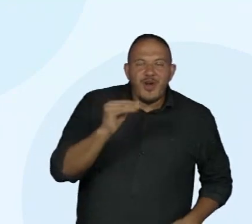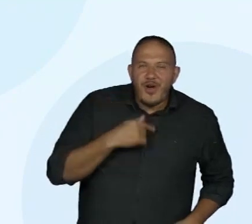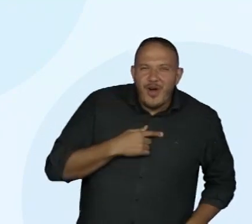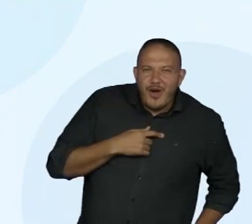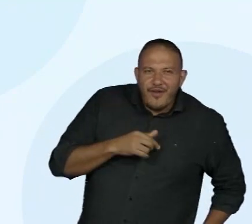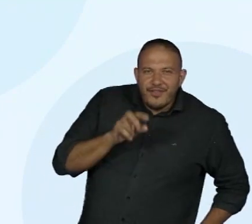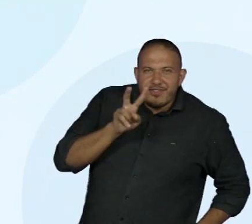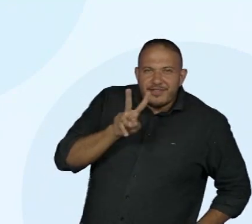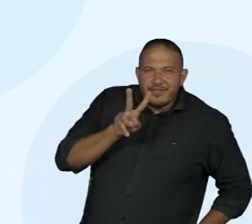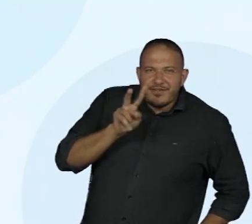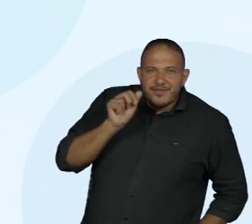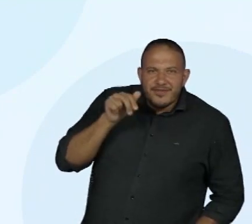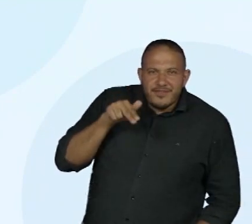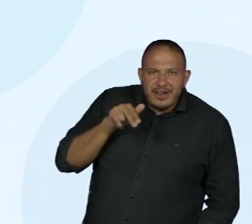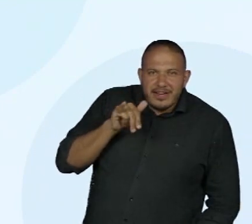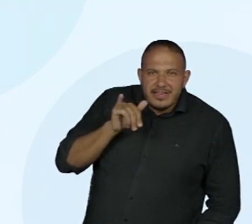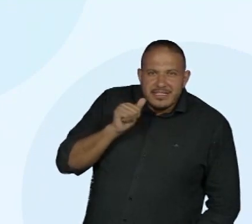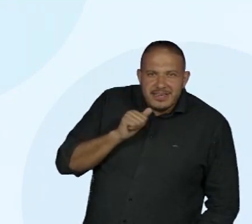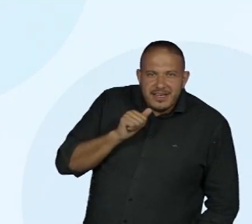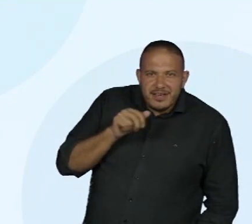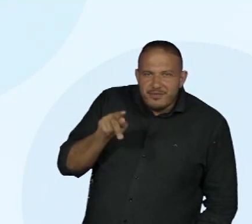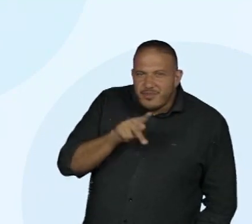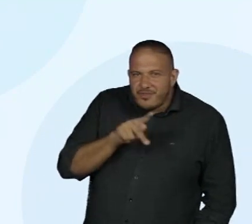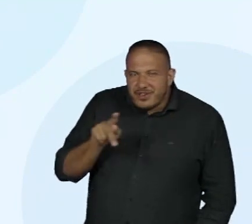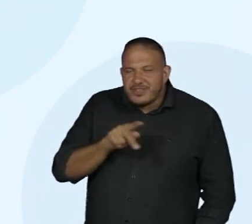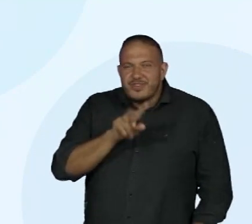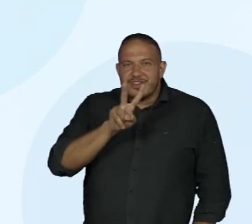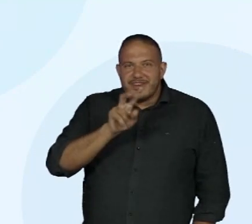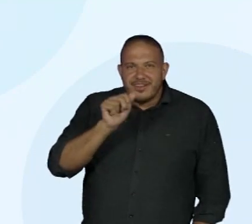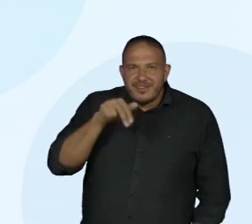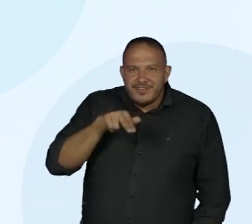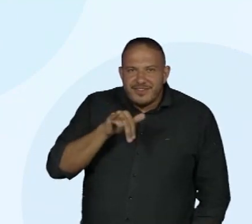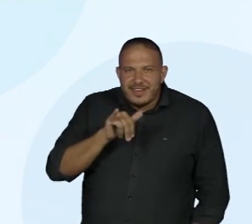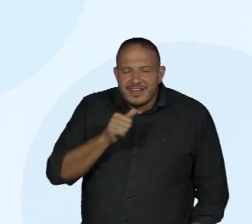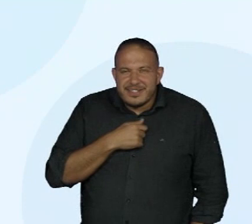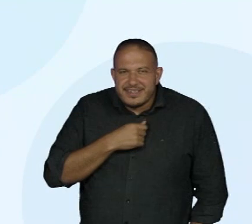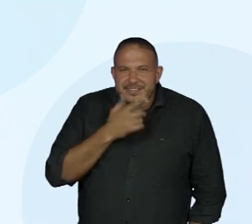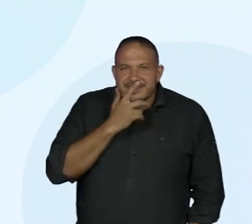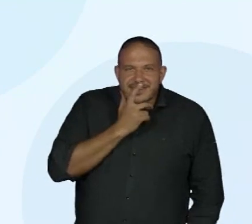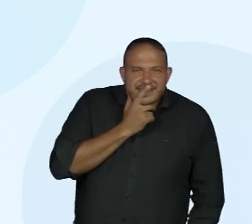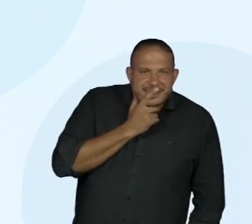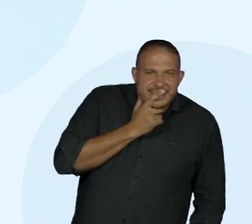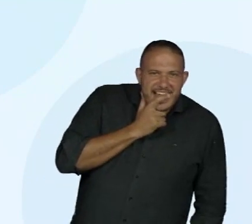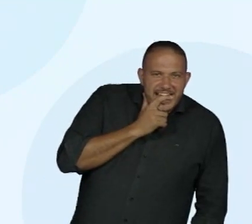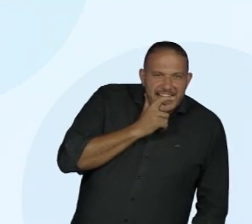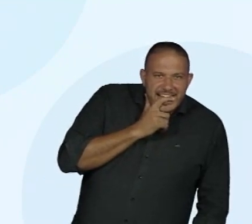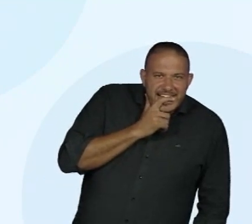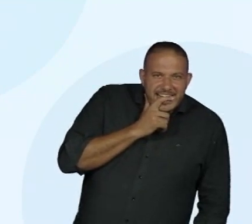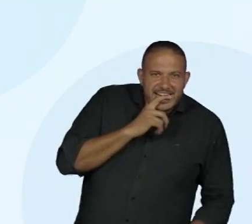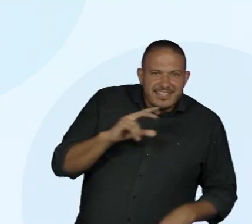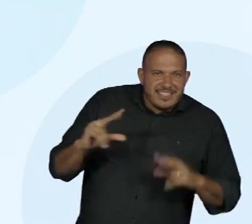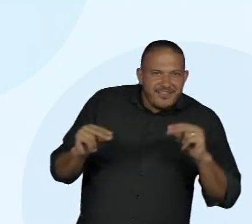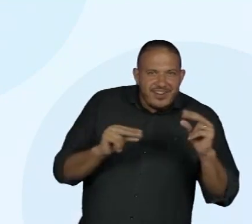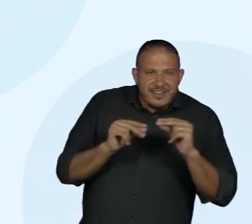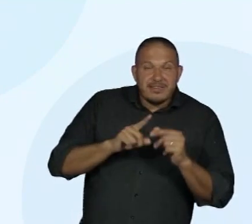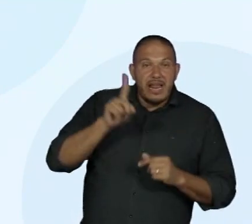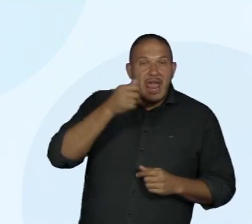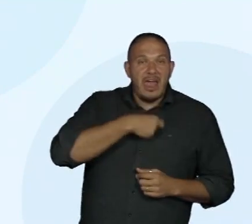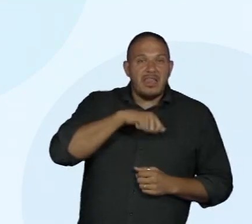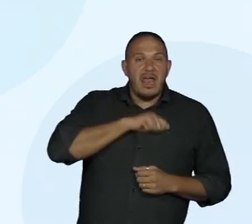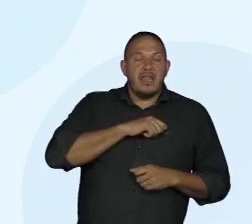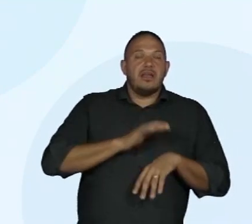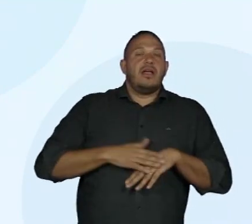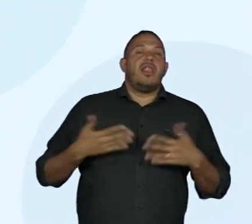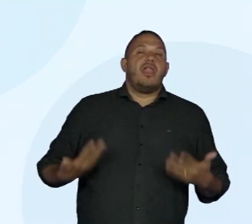né? É isso? Isso. Vânia, professora Vânia. Estão falando que na Espanha já há um